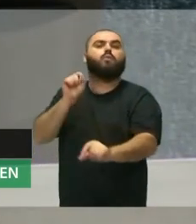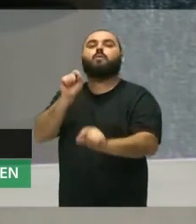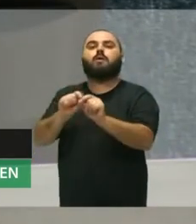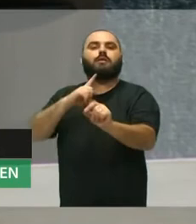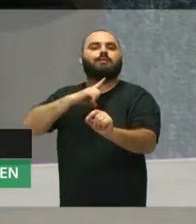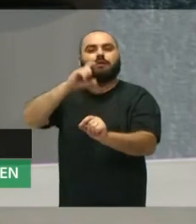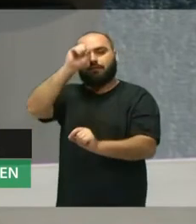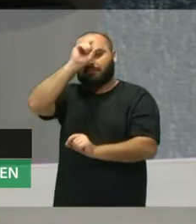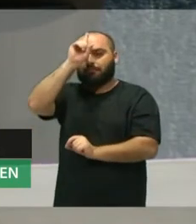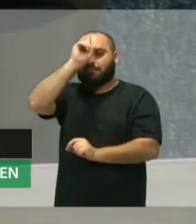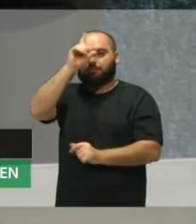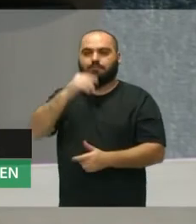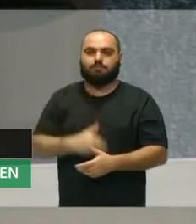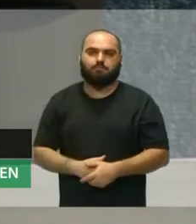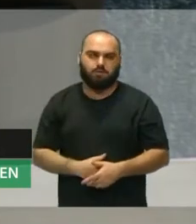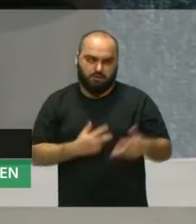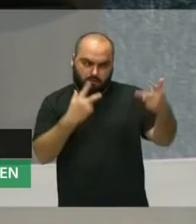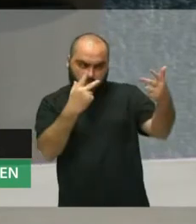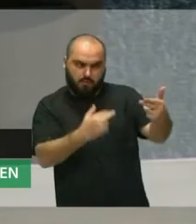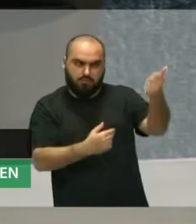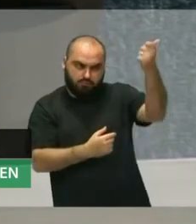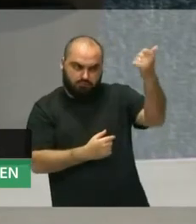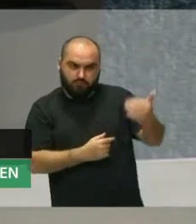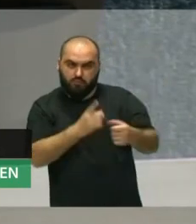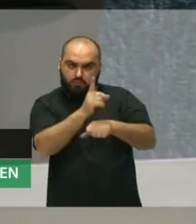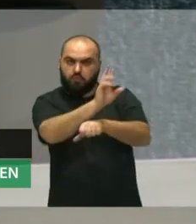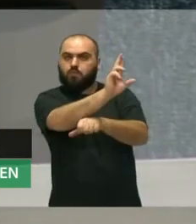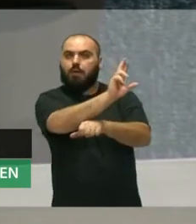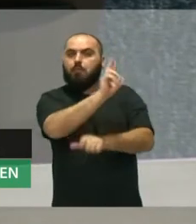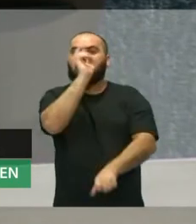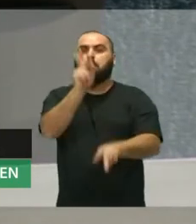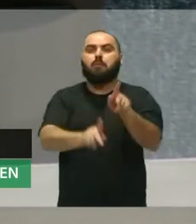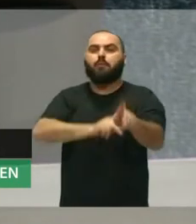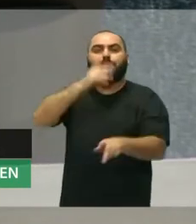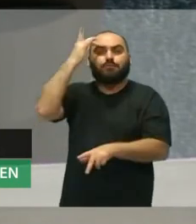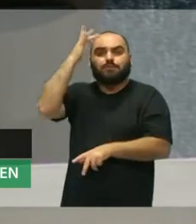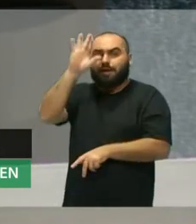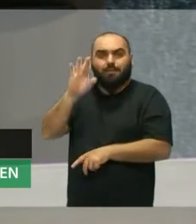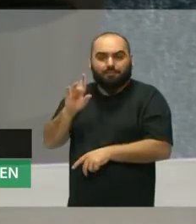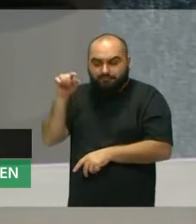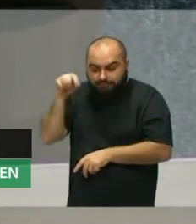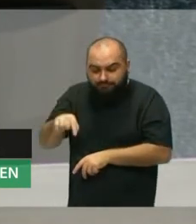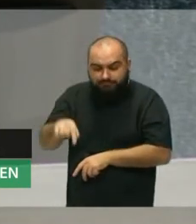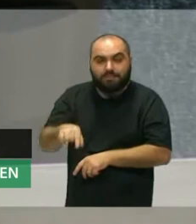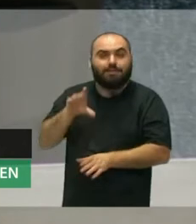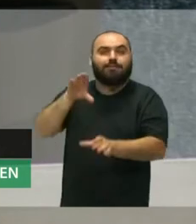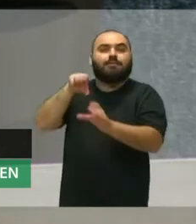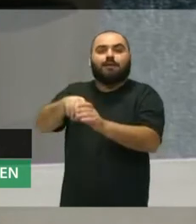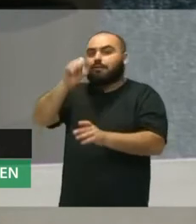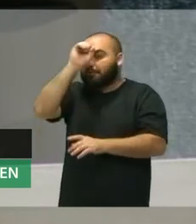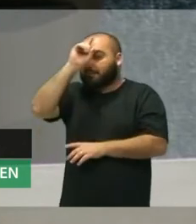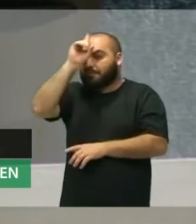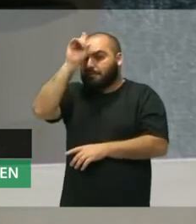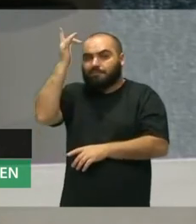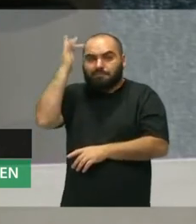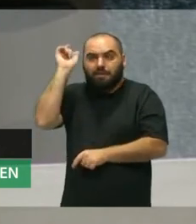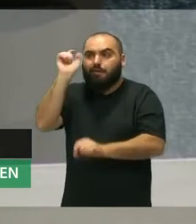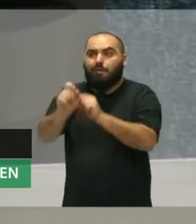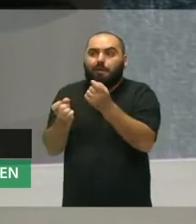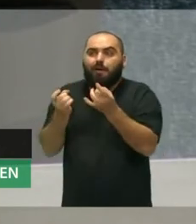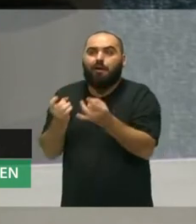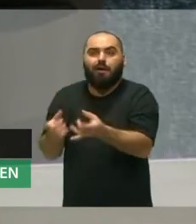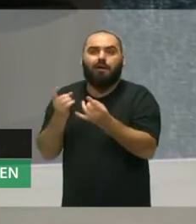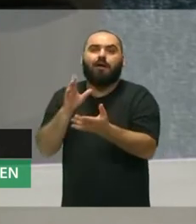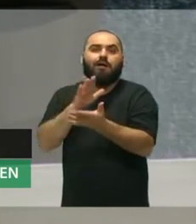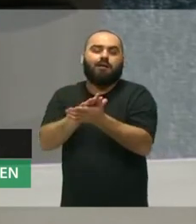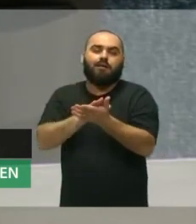como disse o doutor, a população não sabe muitas vezes o real. Às vezes a população pensa uma coisa e a outra. E